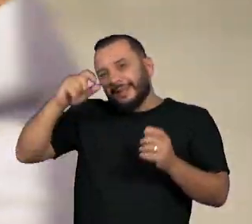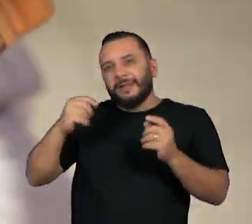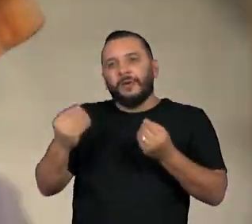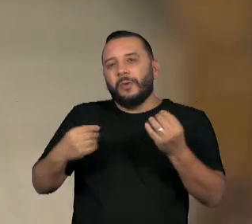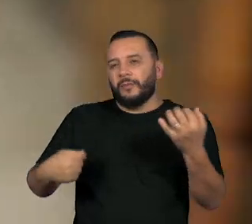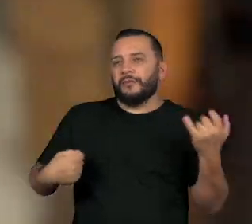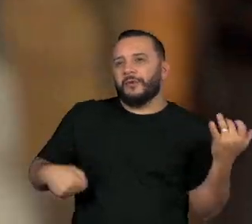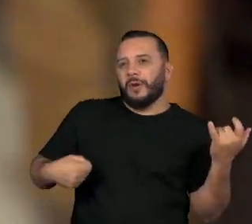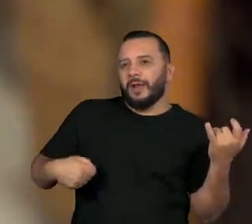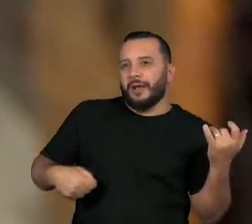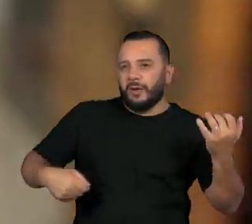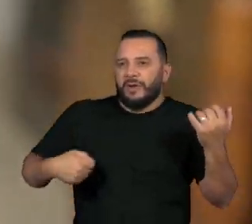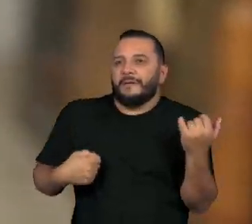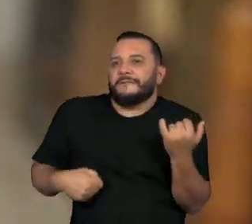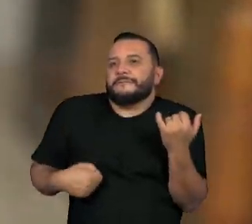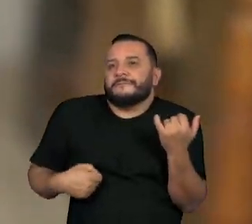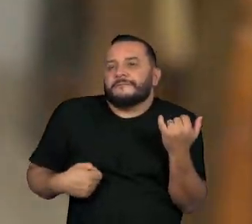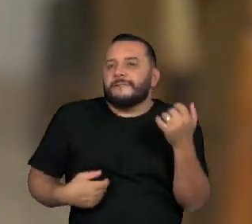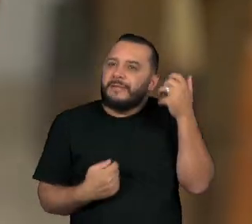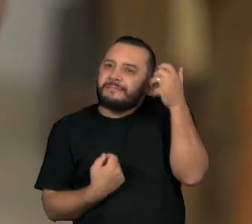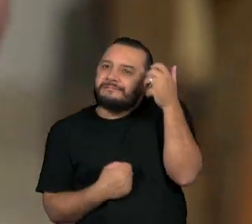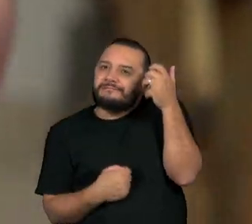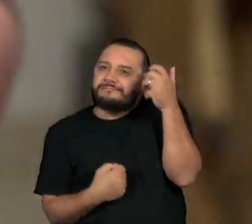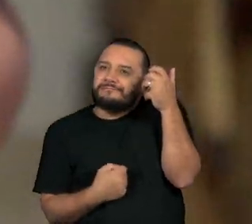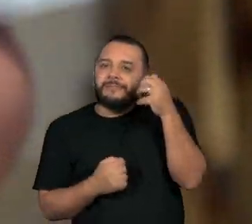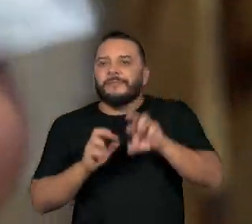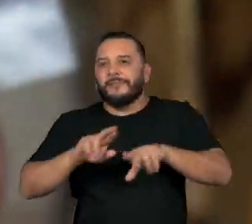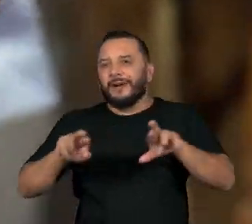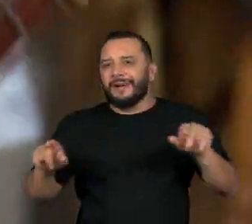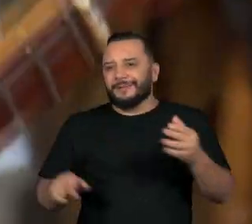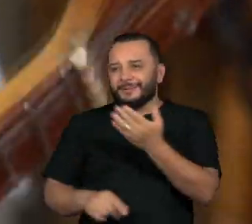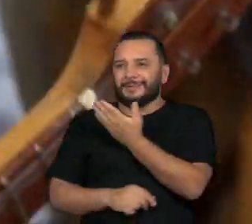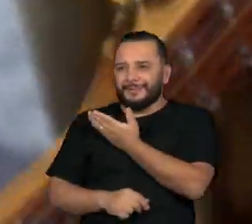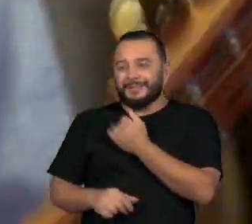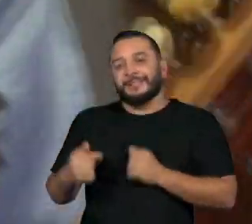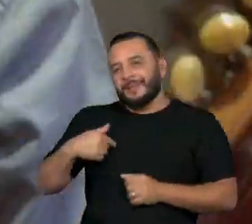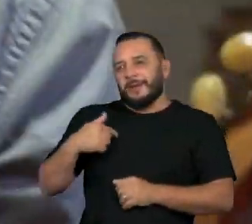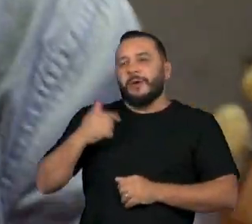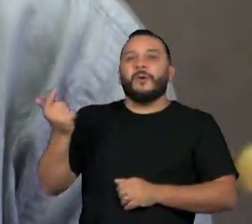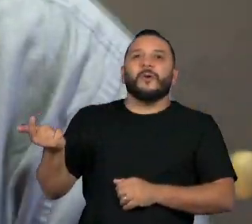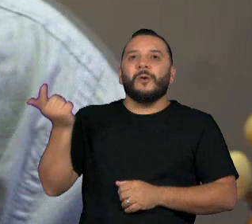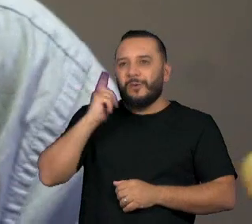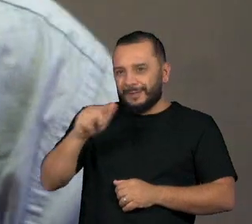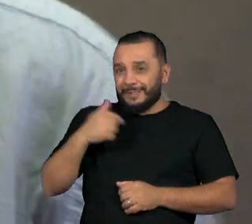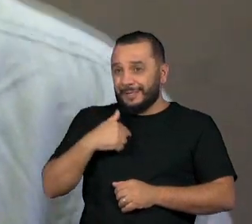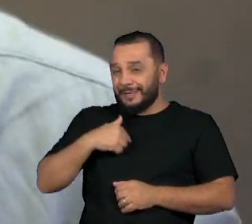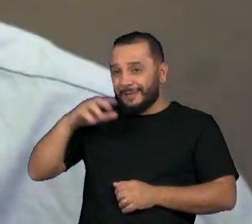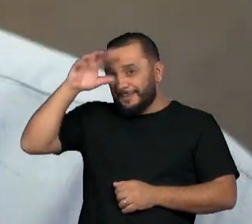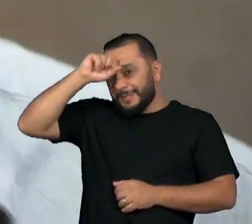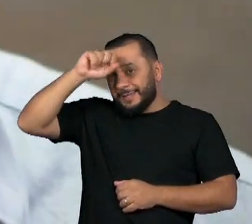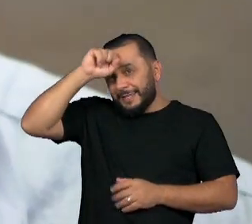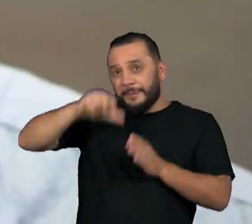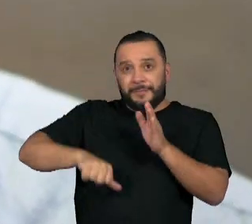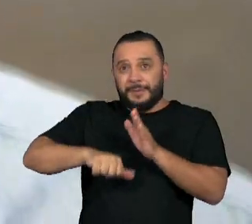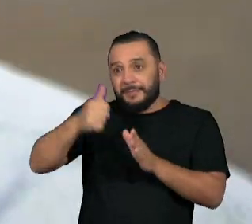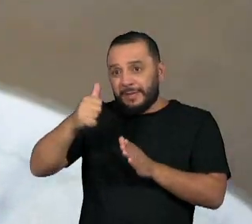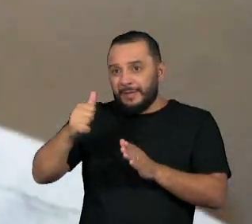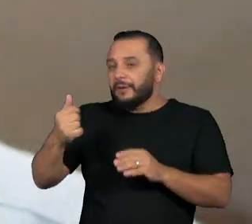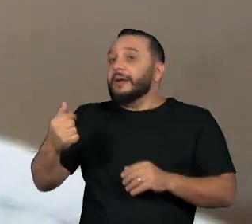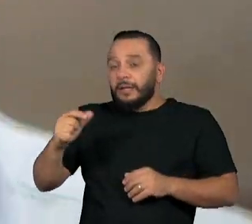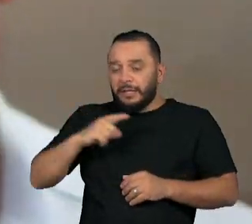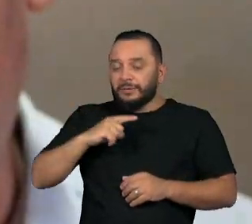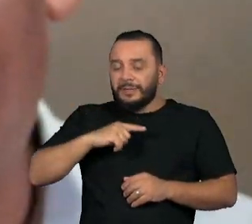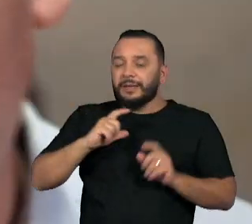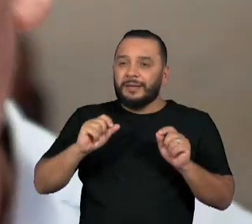bandolim, construir cavaquinho. E esse primeiro instrumento foi o que eu consegui vencer uma barreira, por eu ter um déficit de atenção,